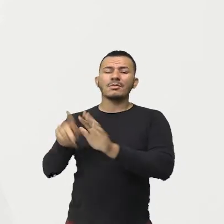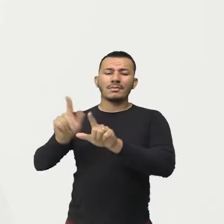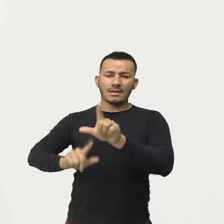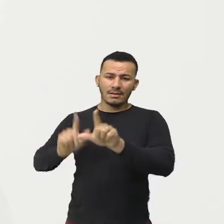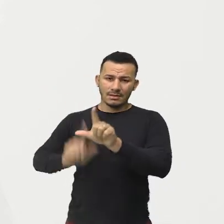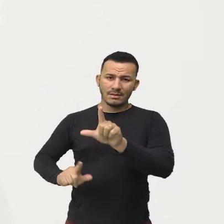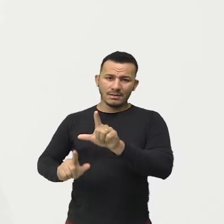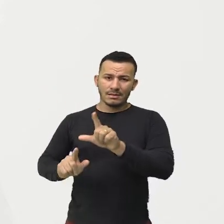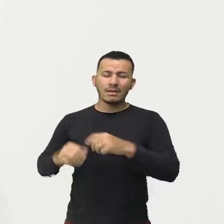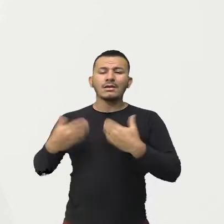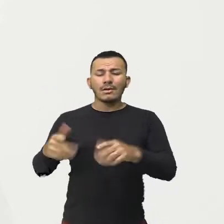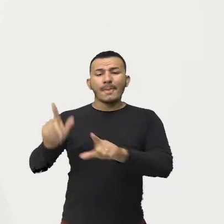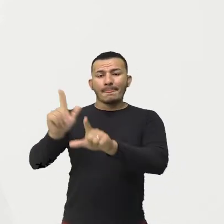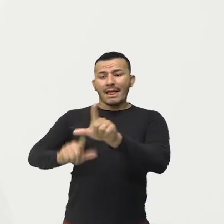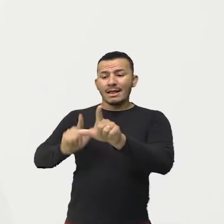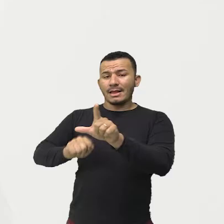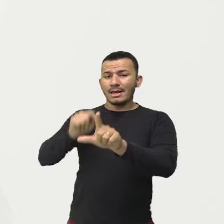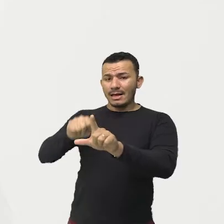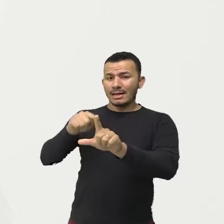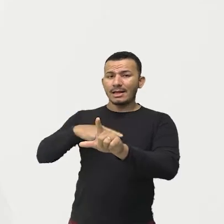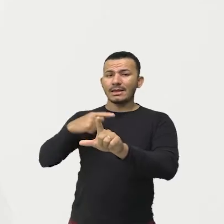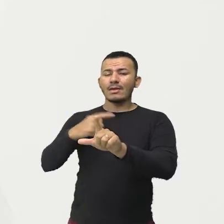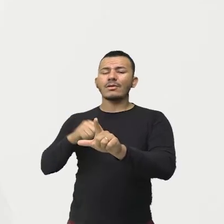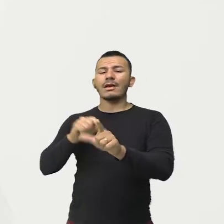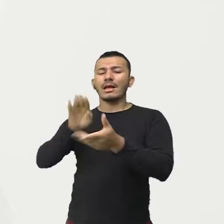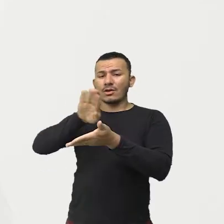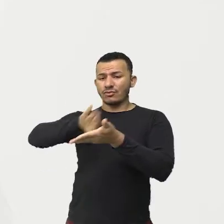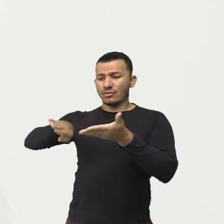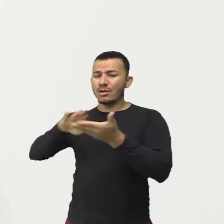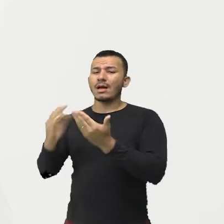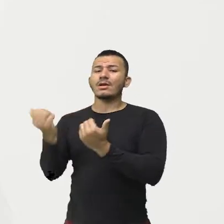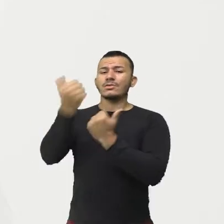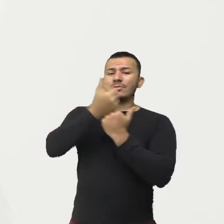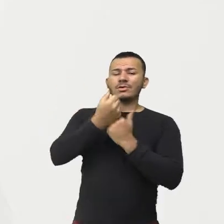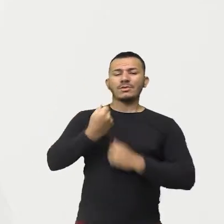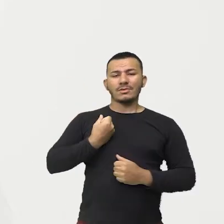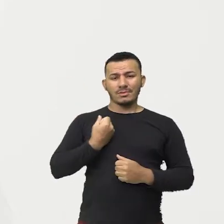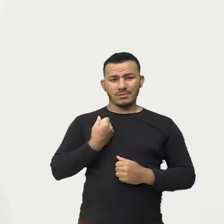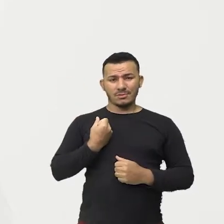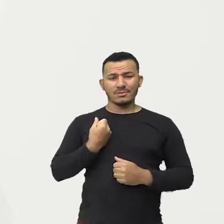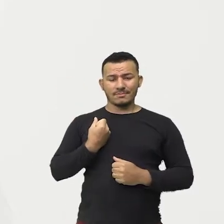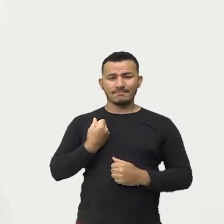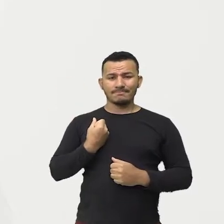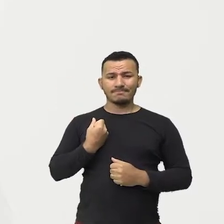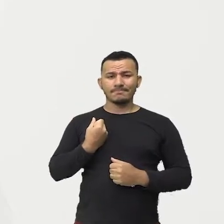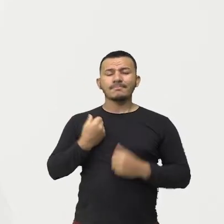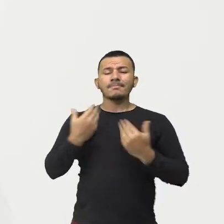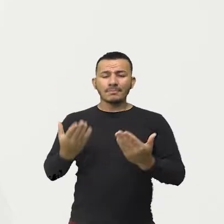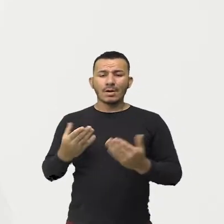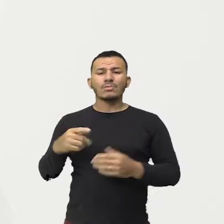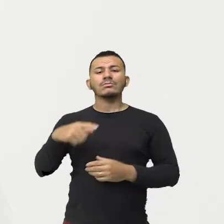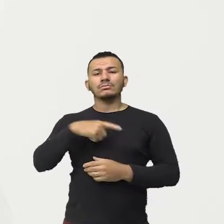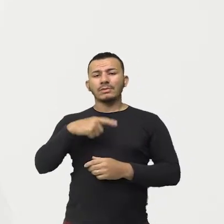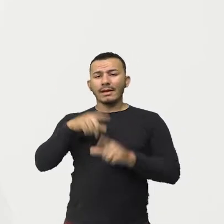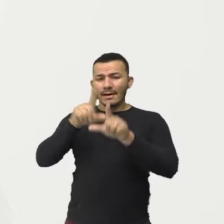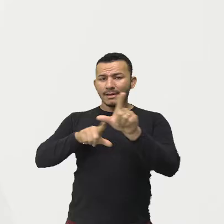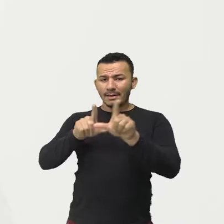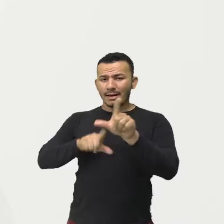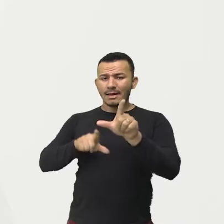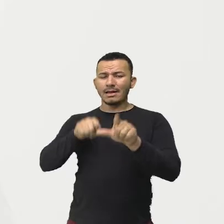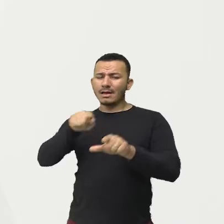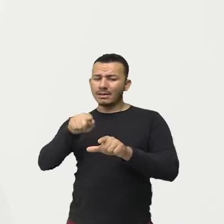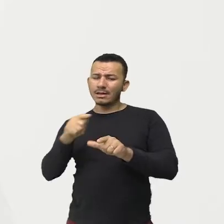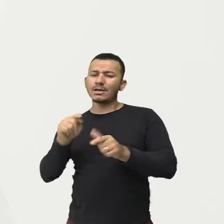dizer, essas letras elas vão ser substituídas por números, tá legal? Então, quando atribuímos valor numérico às